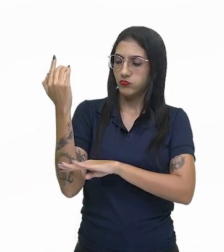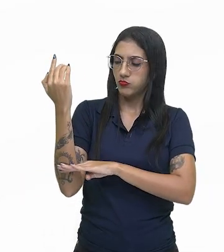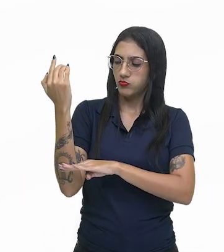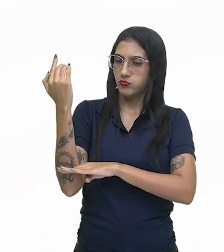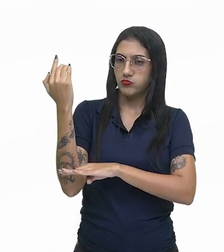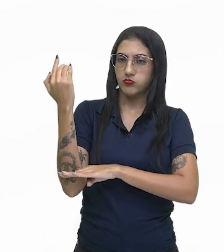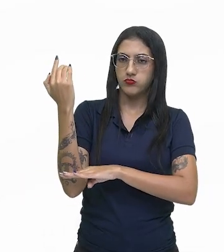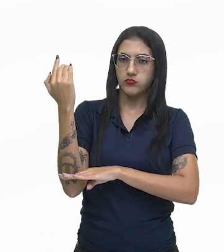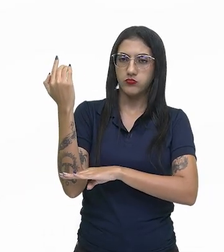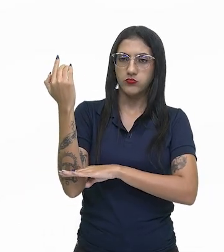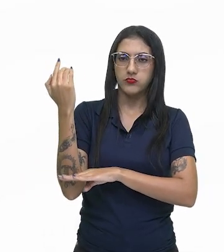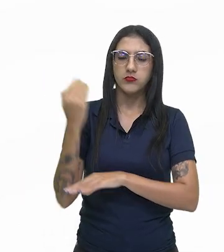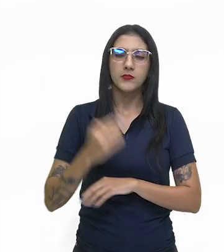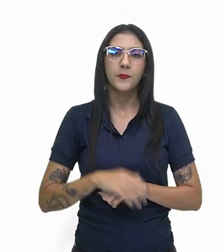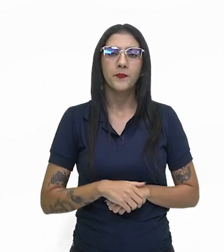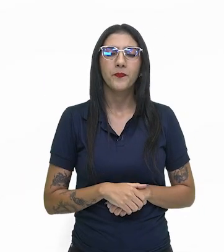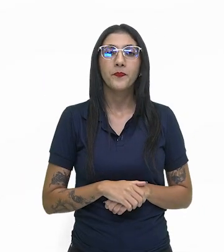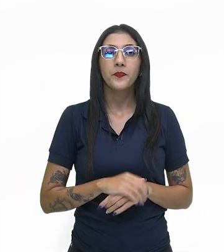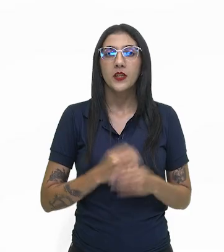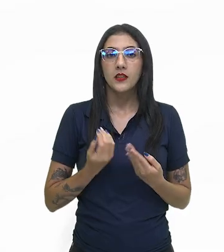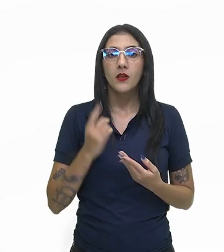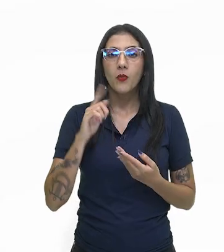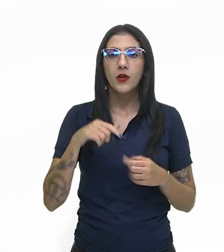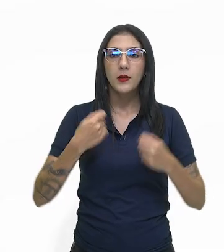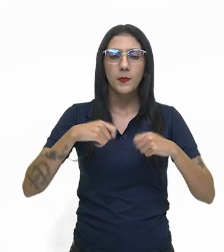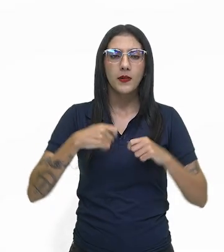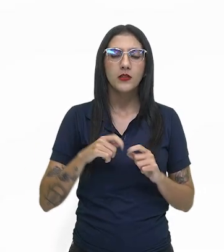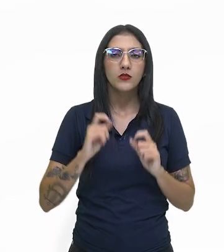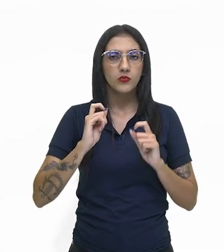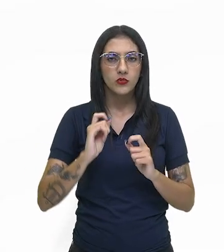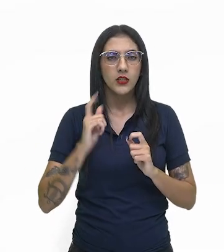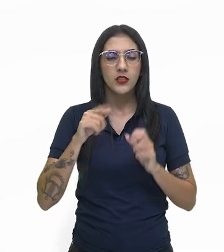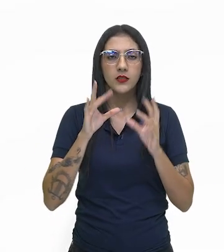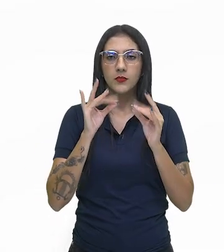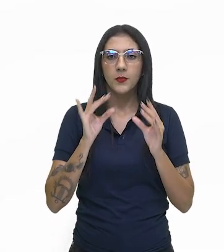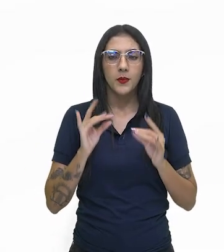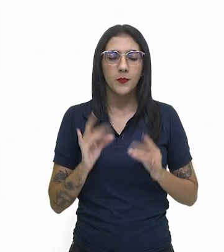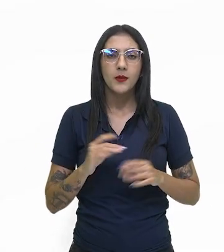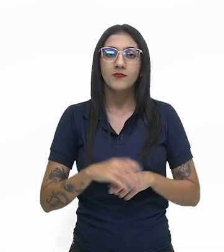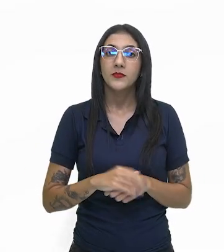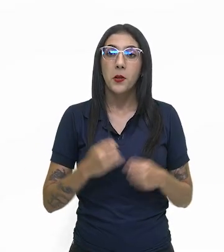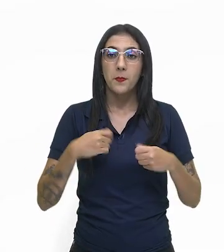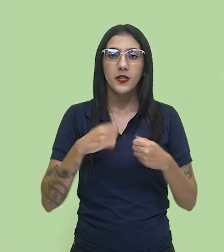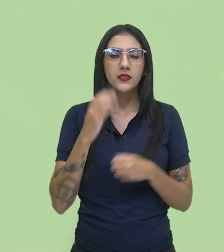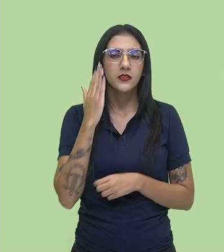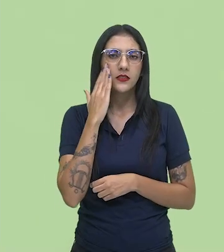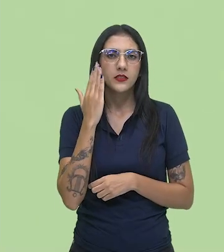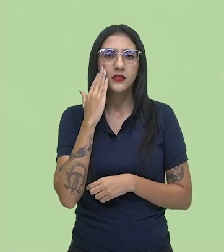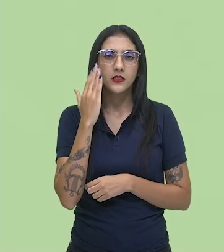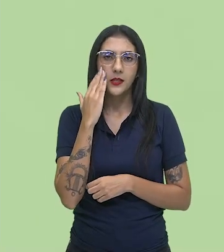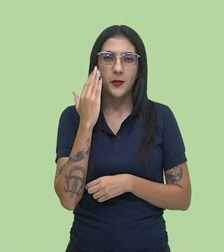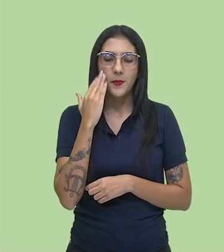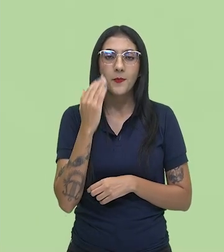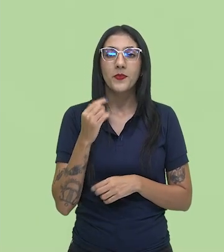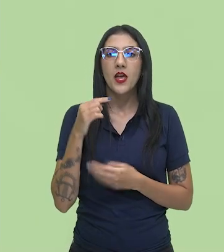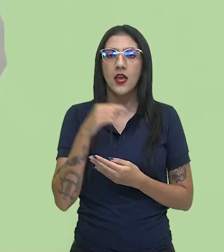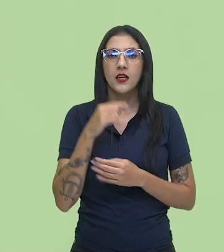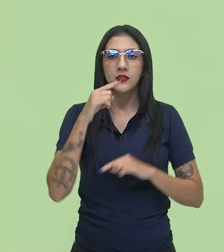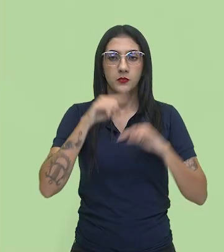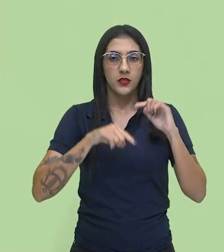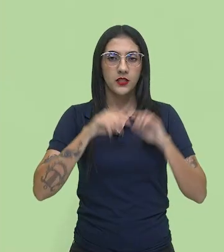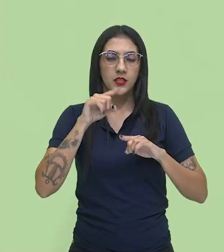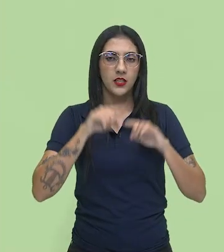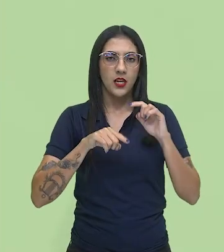na destilação fracionada é necessário, né, é necessário saber que os componentes